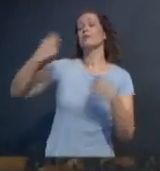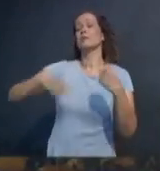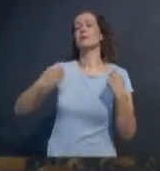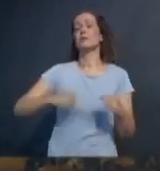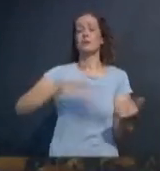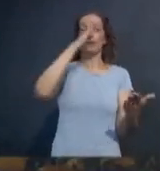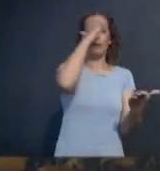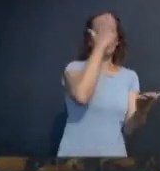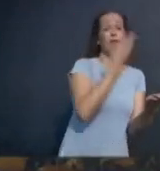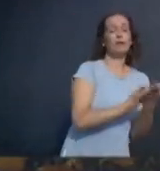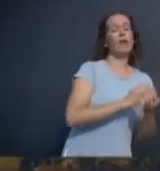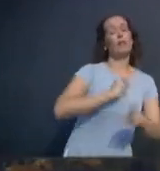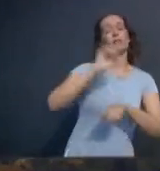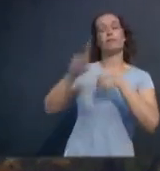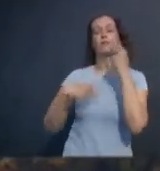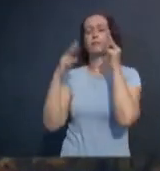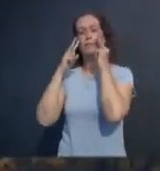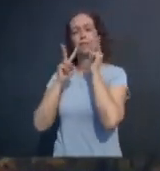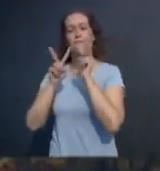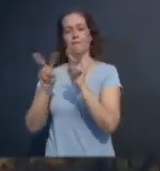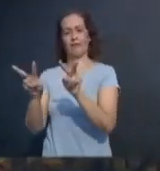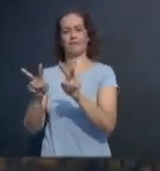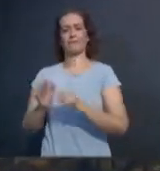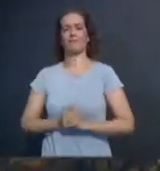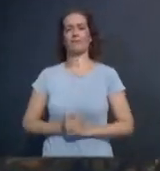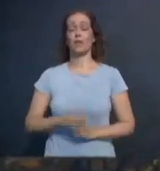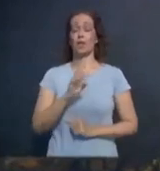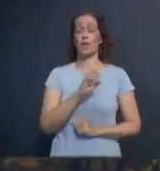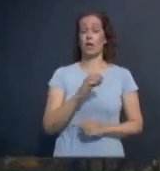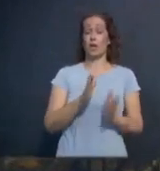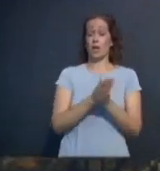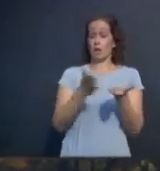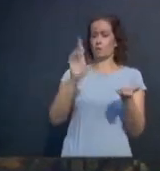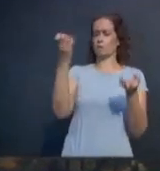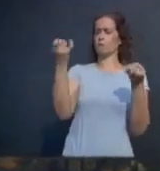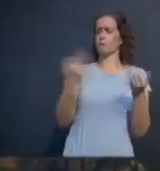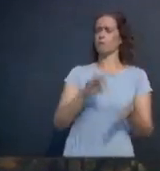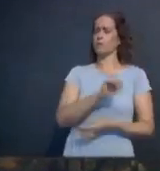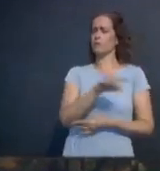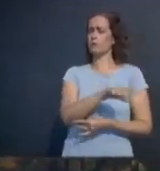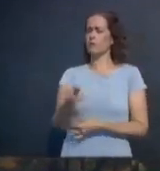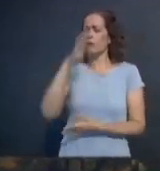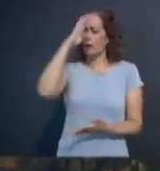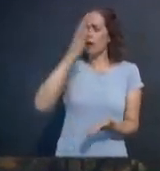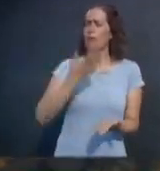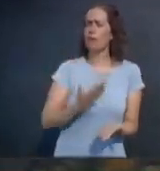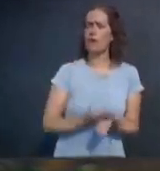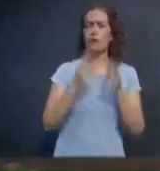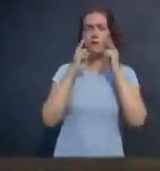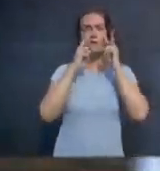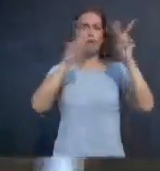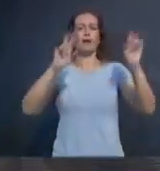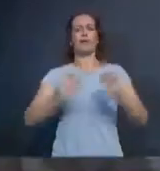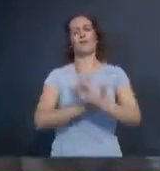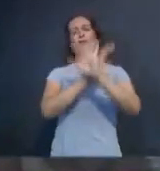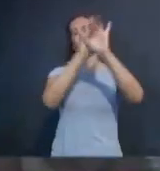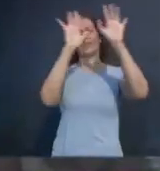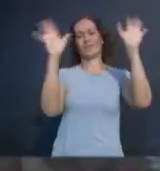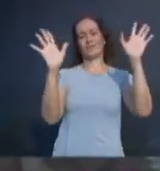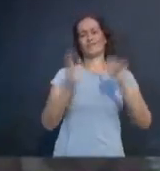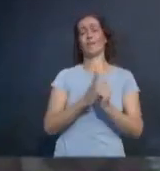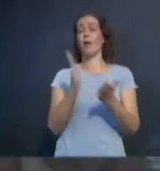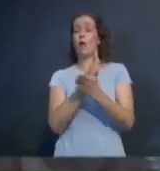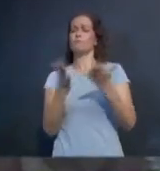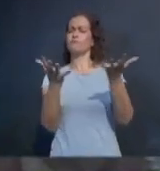Vem o crer. Por isso que diz assim: se creres, verás a glória de Deus. Muitos querem